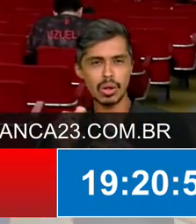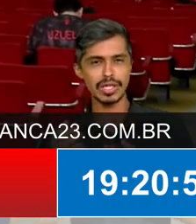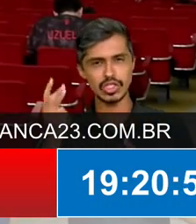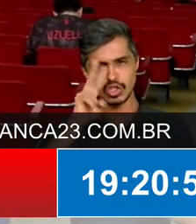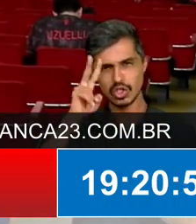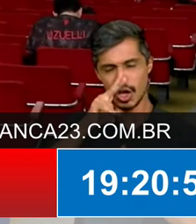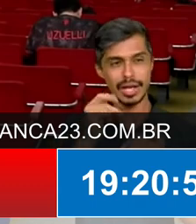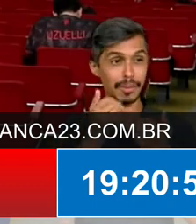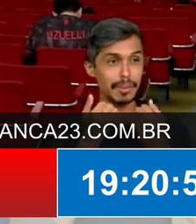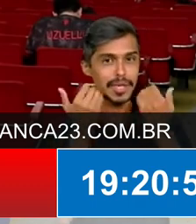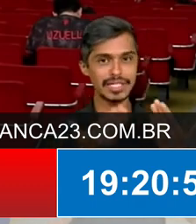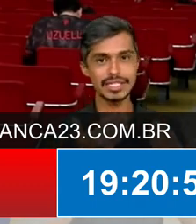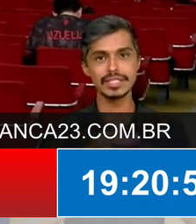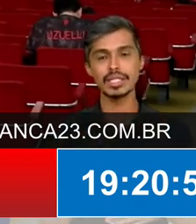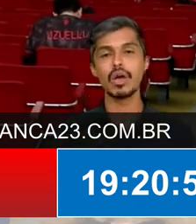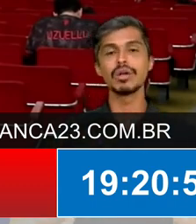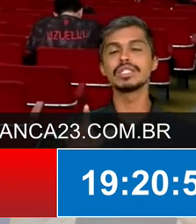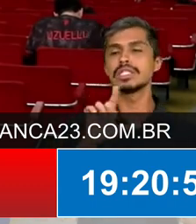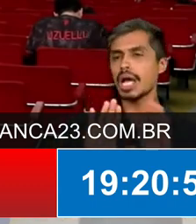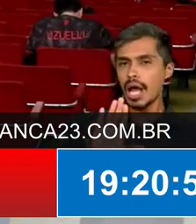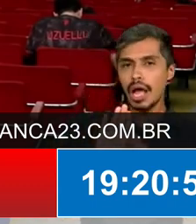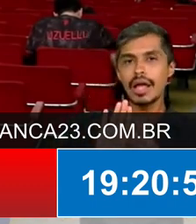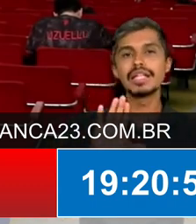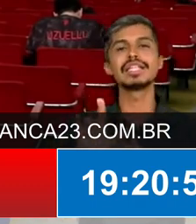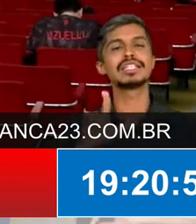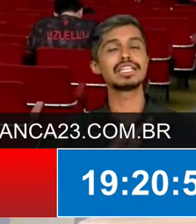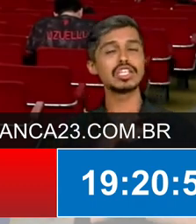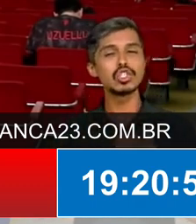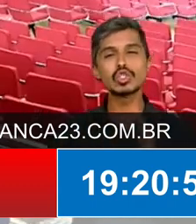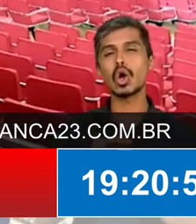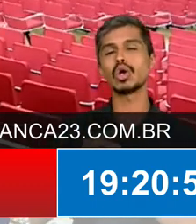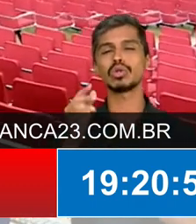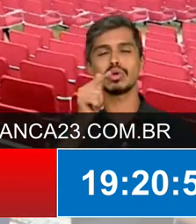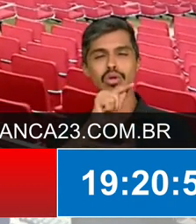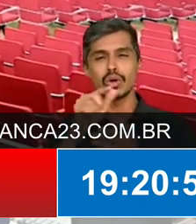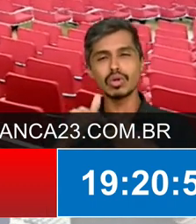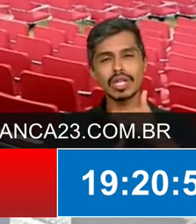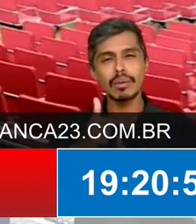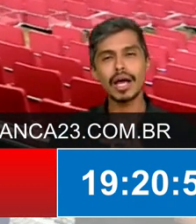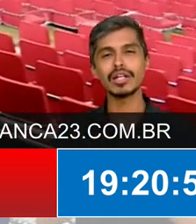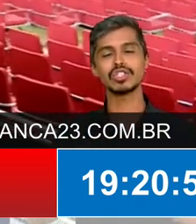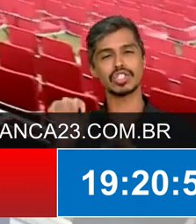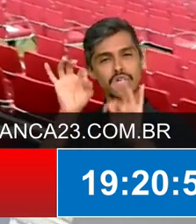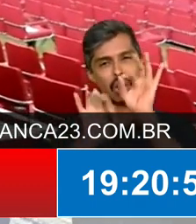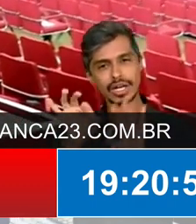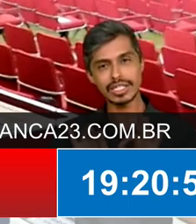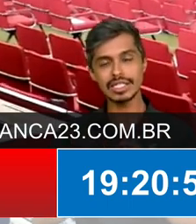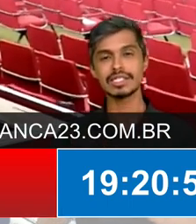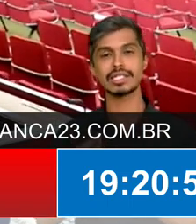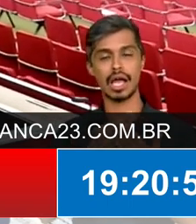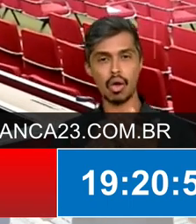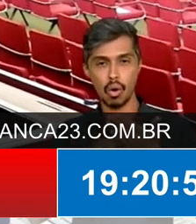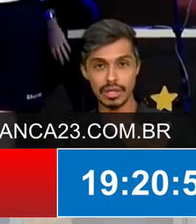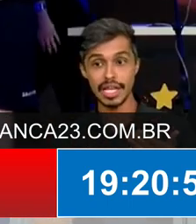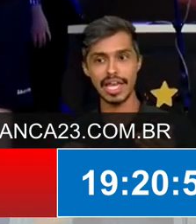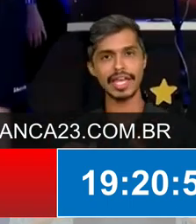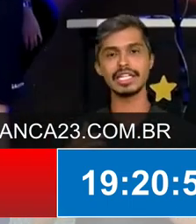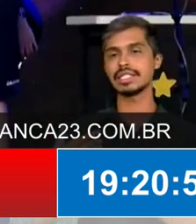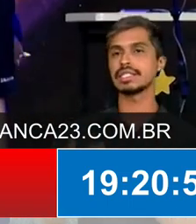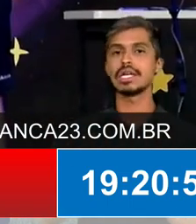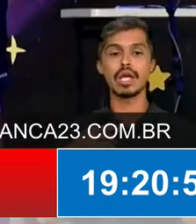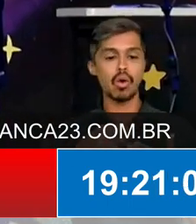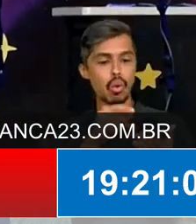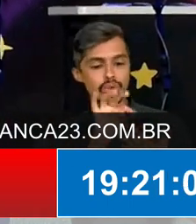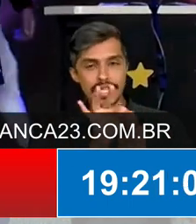por trás dessa peça houve todo um trabalho da roteirização Os estudantes eles não vão em busca de um roteiro pronto eles